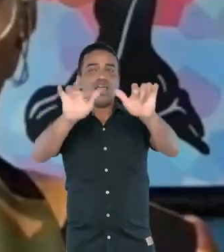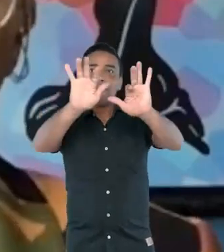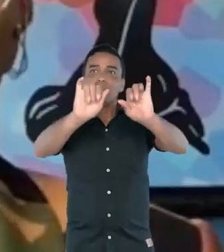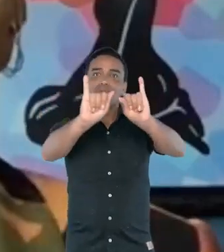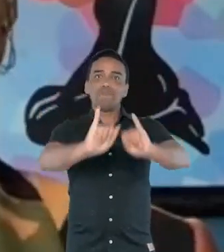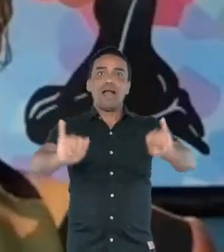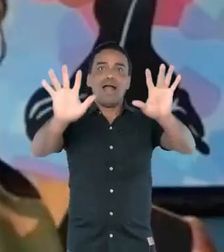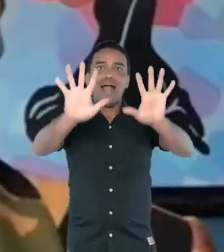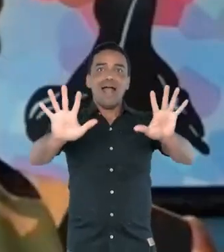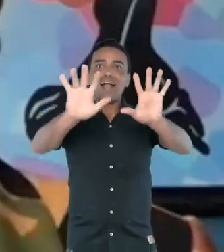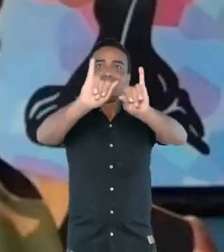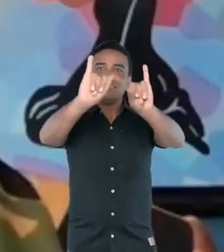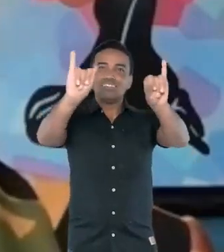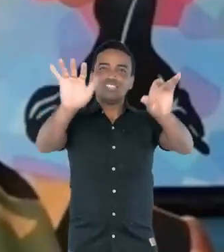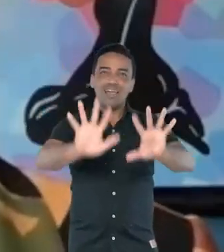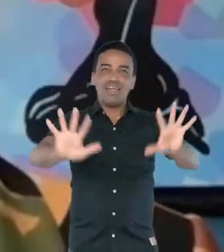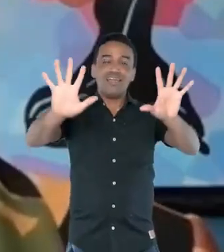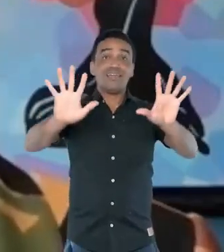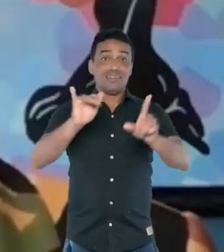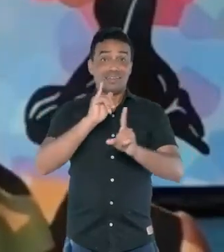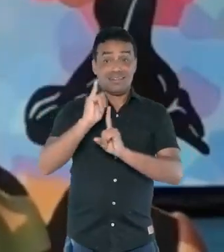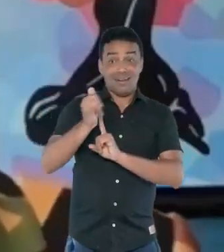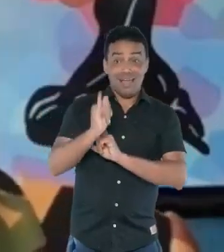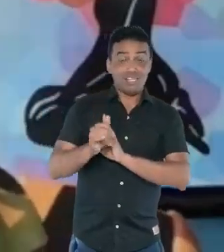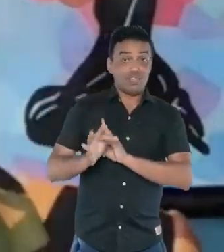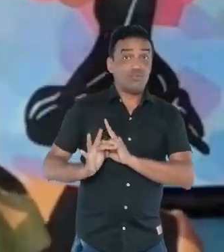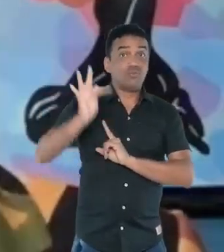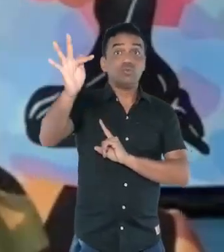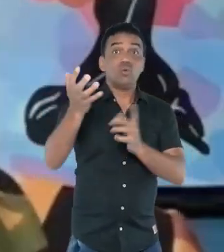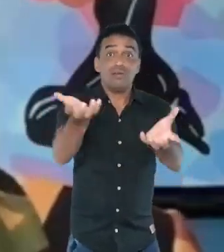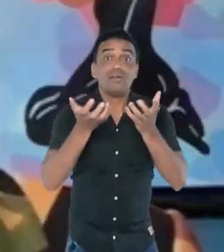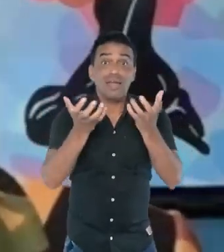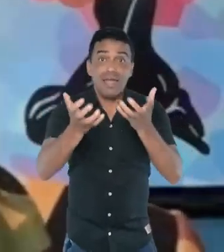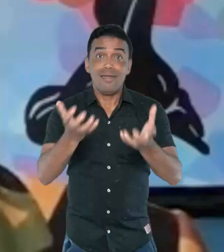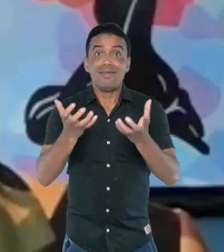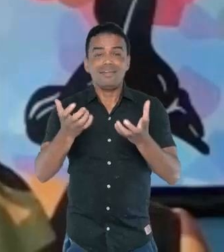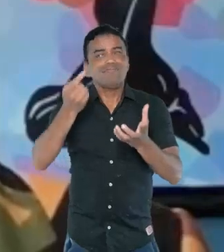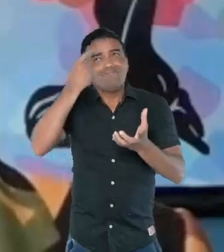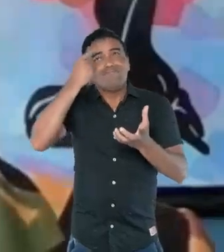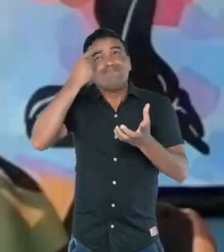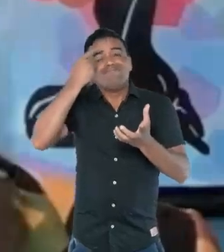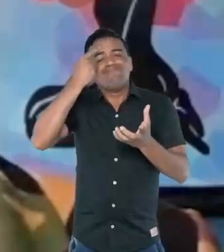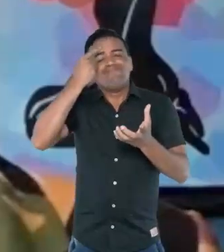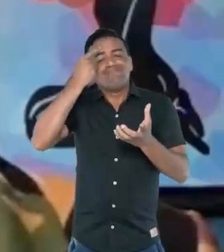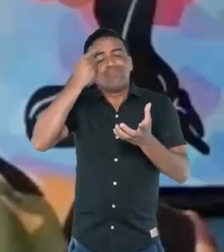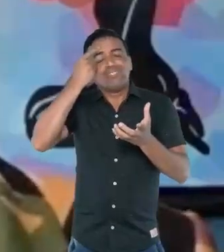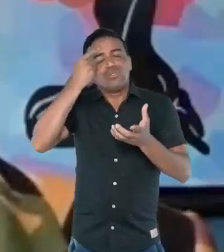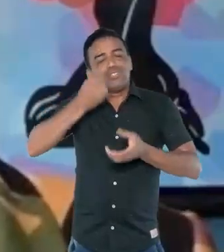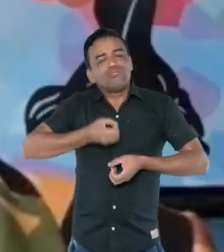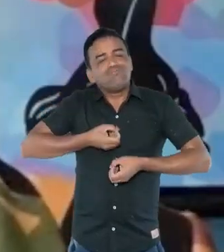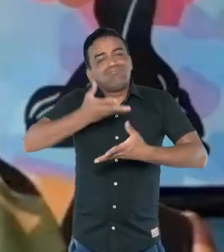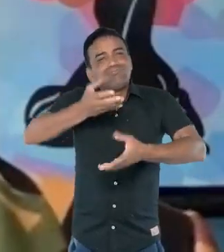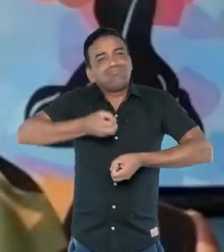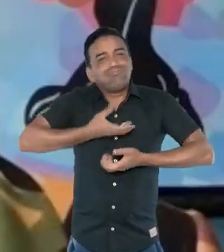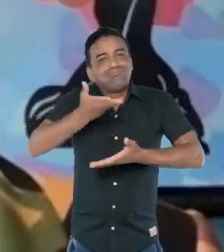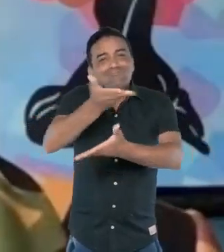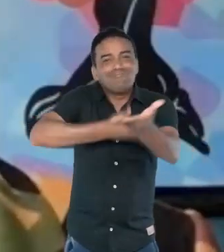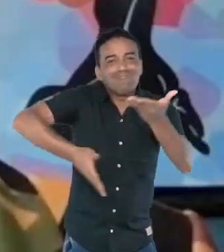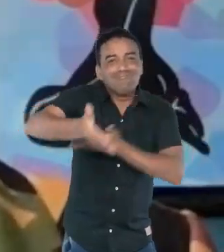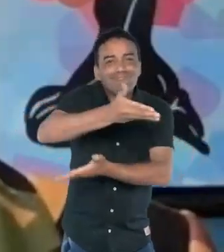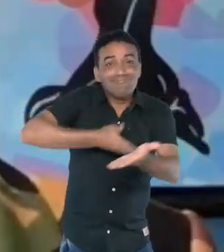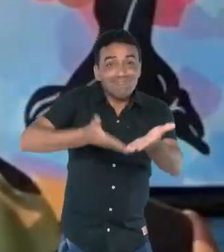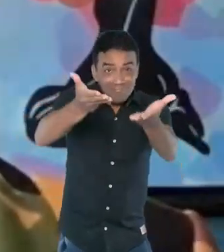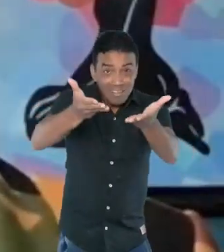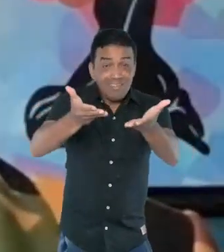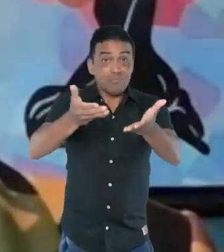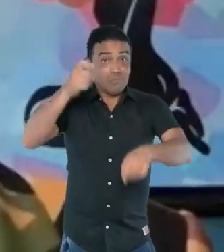de um futuro desejável e da narrativa desse futuro desejável que está aqui, mas eu consigo transmitir para você, e